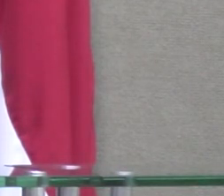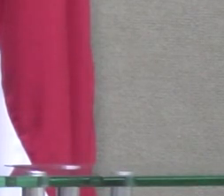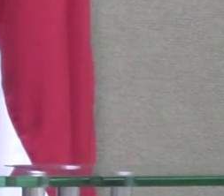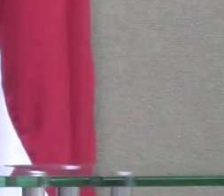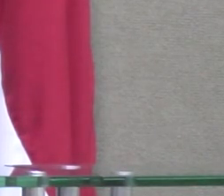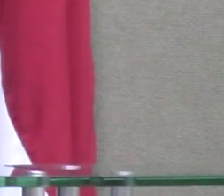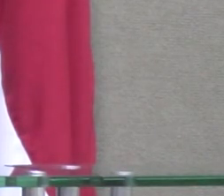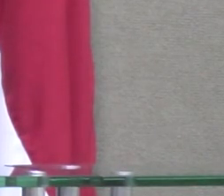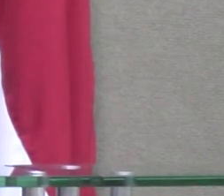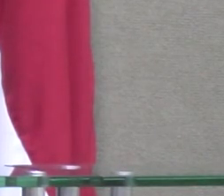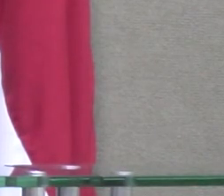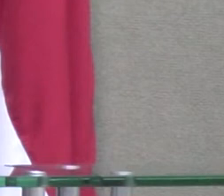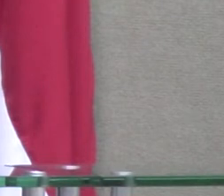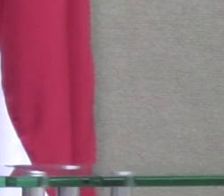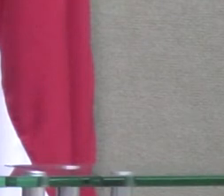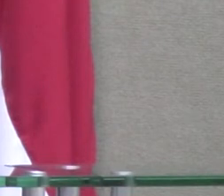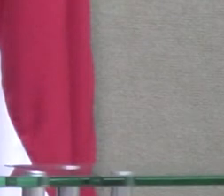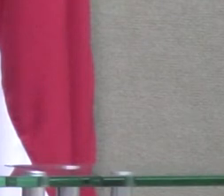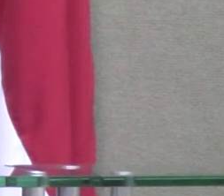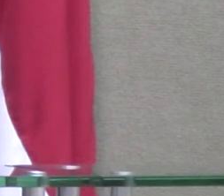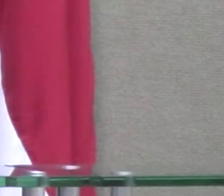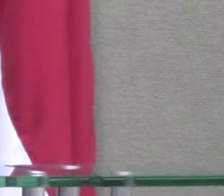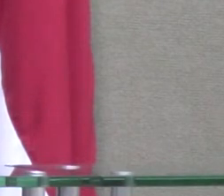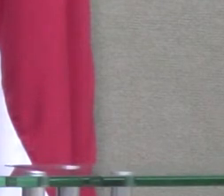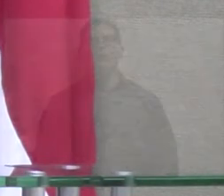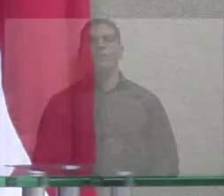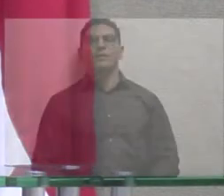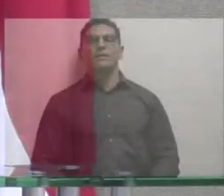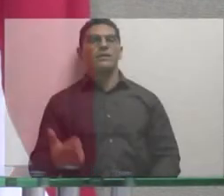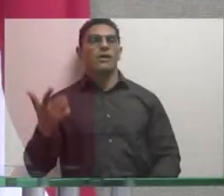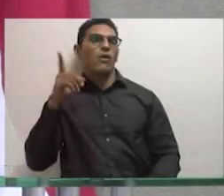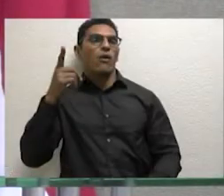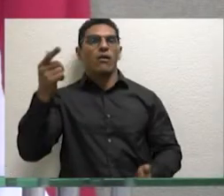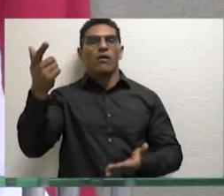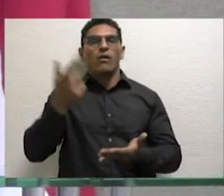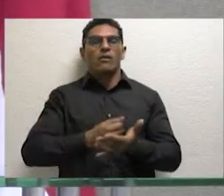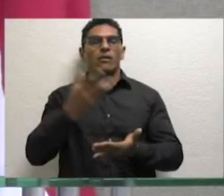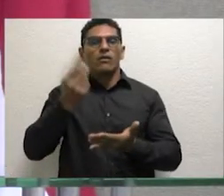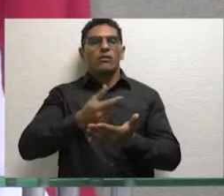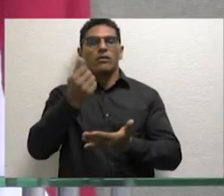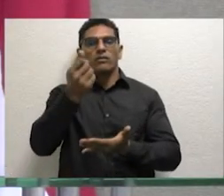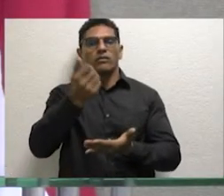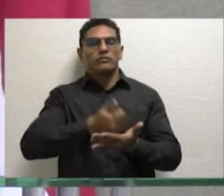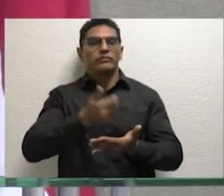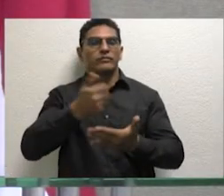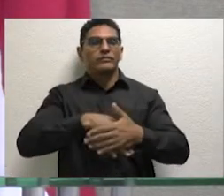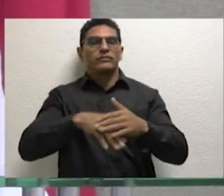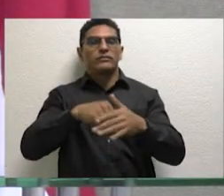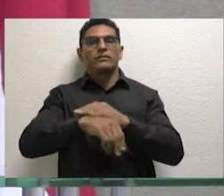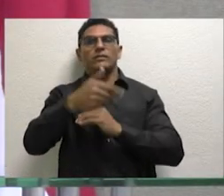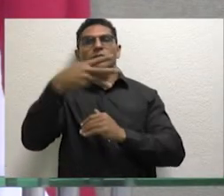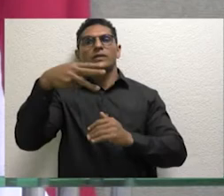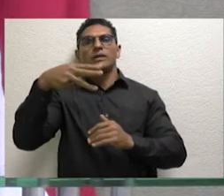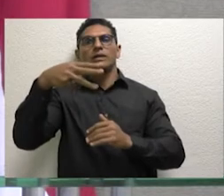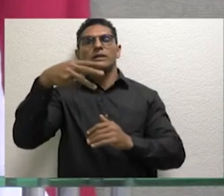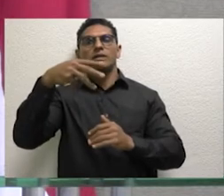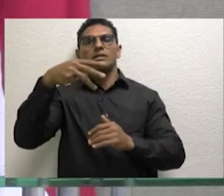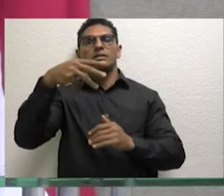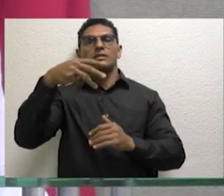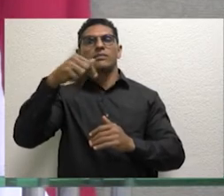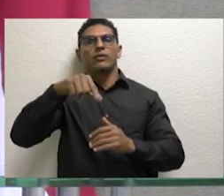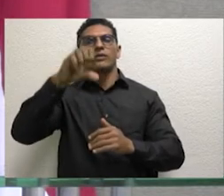de repasse compulsório e arrecada 13.9 ou seja nós devolvemos limpo líquido para a União